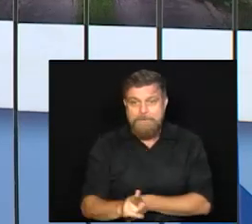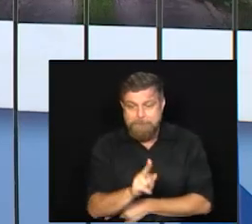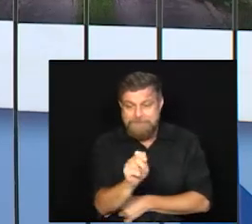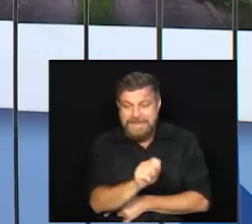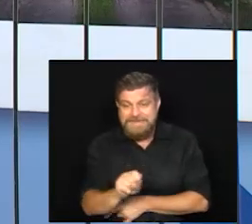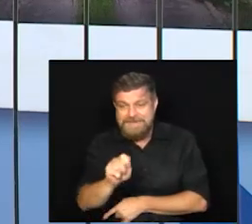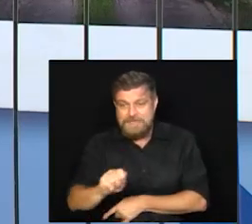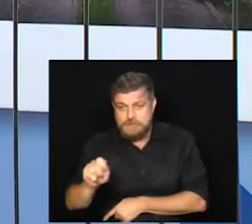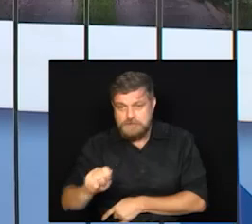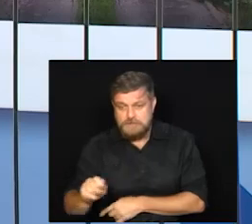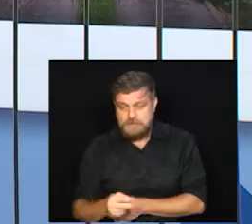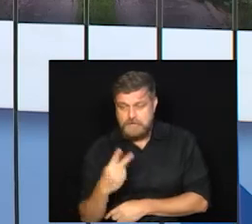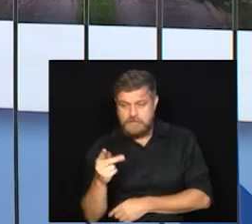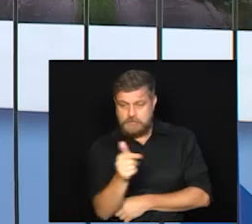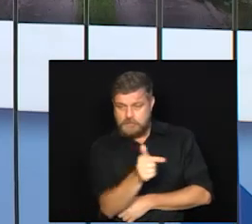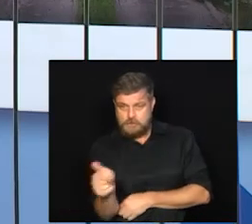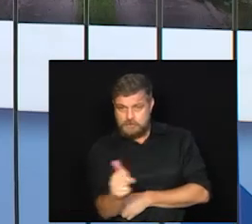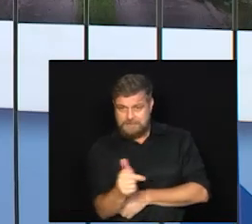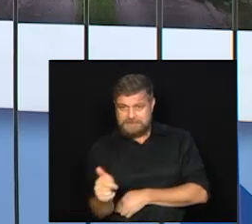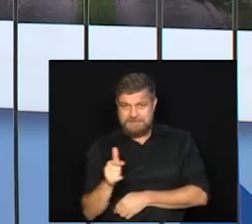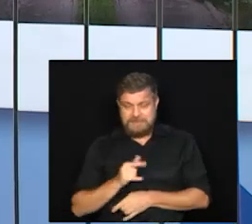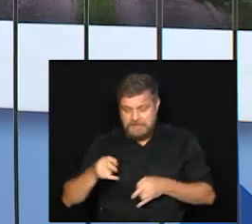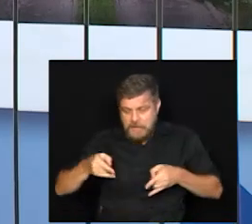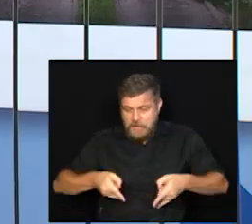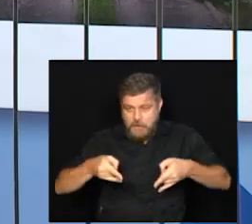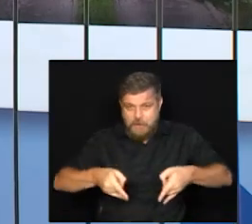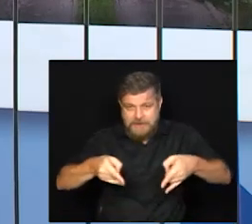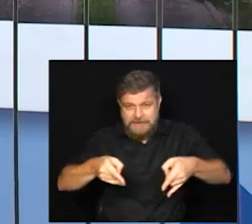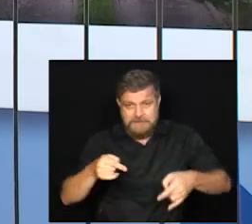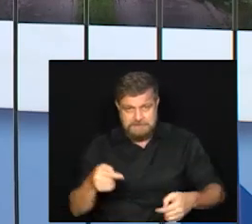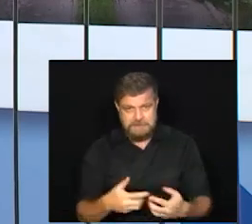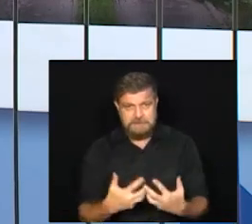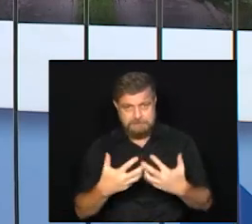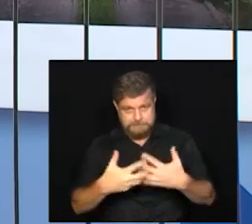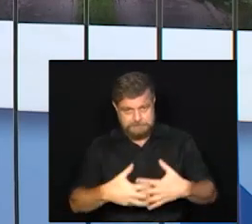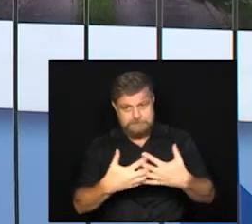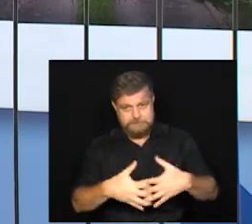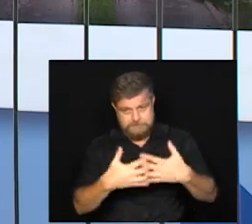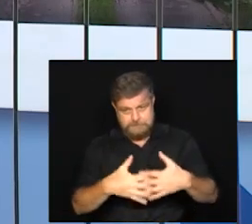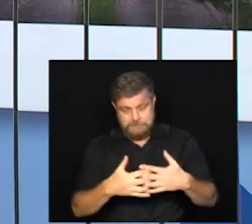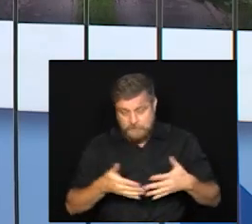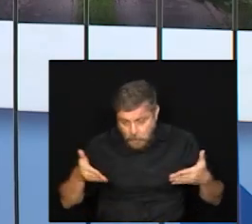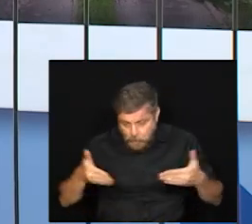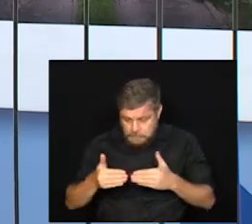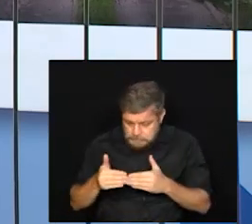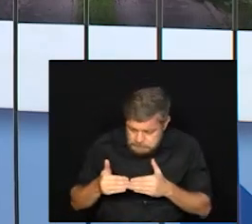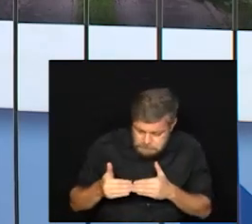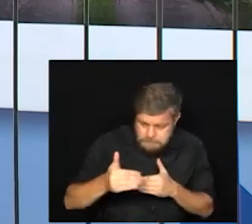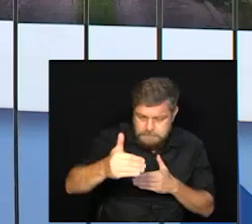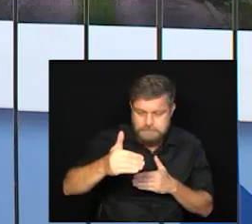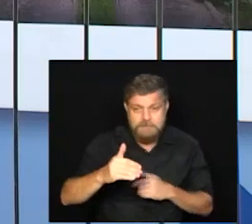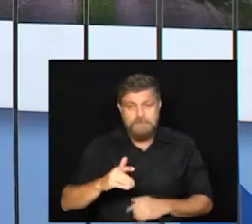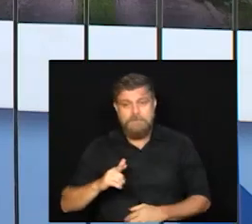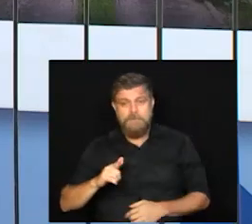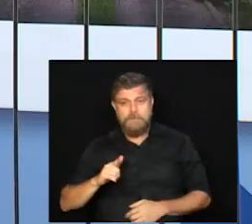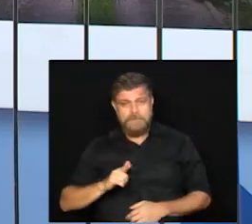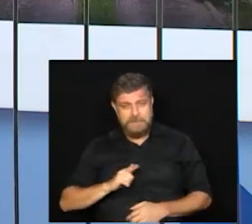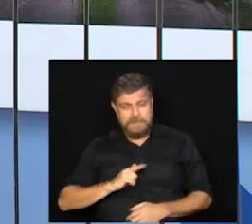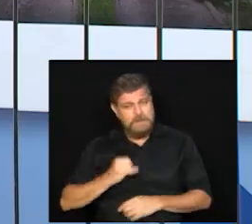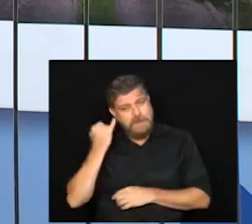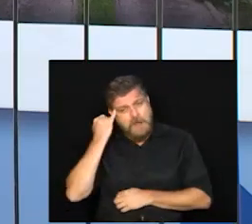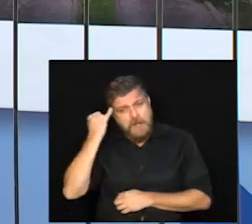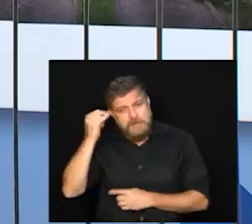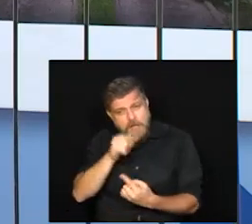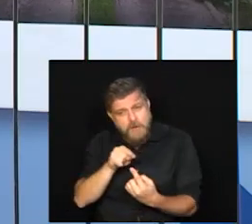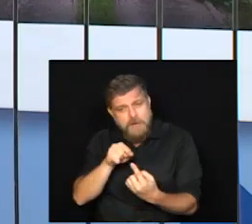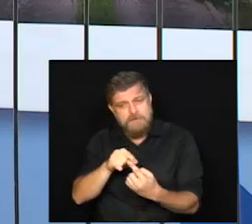nas próximas 2 semanas. E os leitos da UPA já começaram a funcionar hoje. Com isso, a ideia